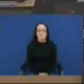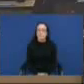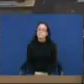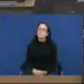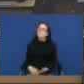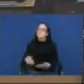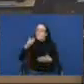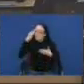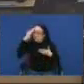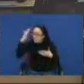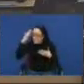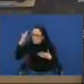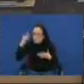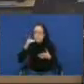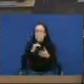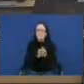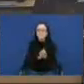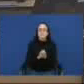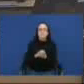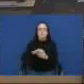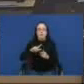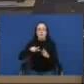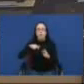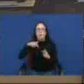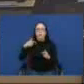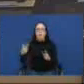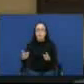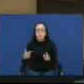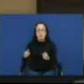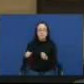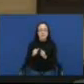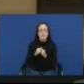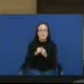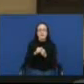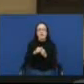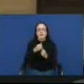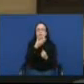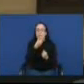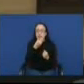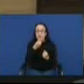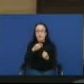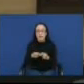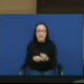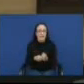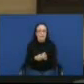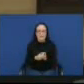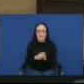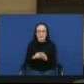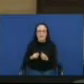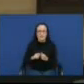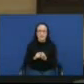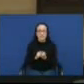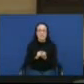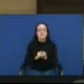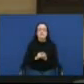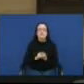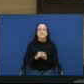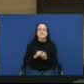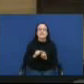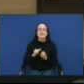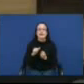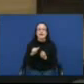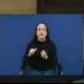Luciana, muito obrigado. Nós temos ainda a Nair Faco para utilizar a palavra e, na sequência, há vereadores inscritos. Havendo